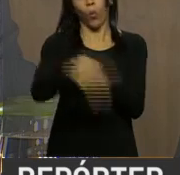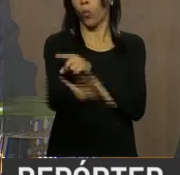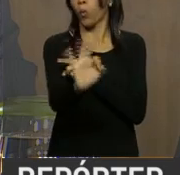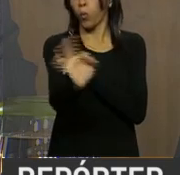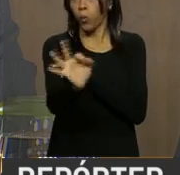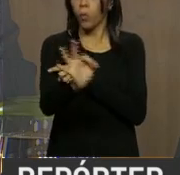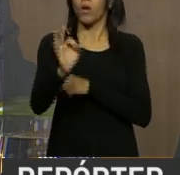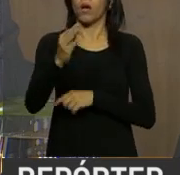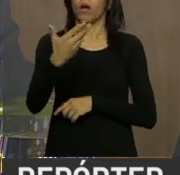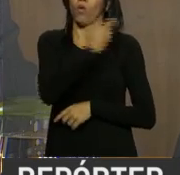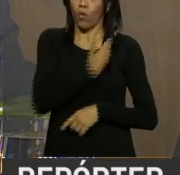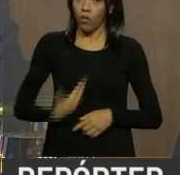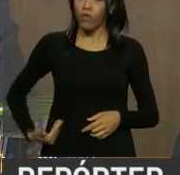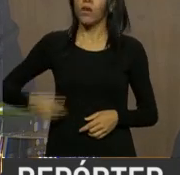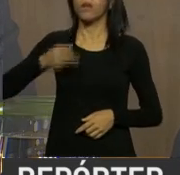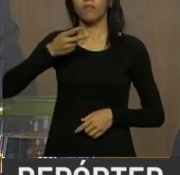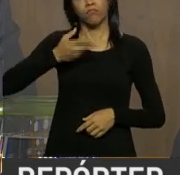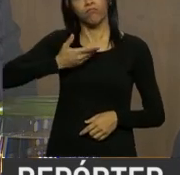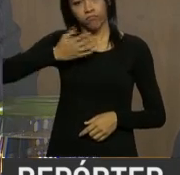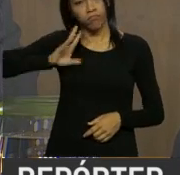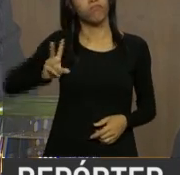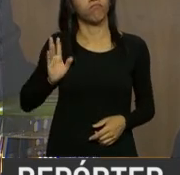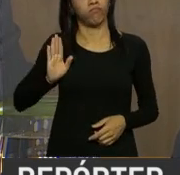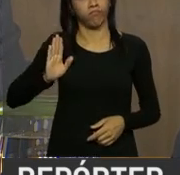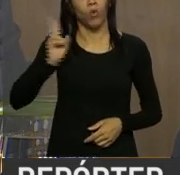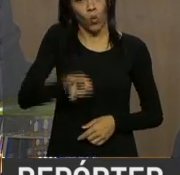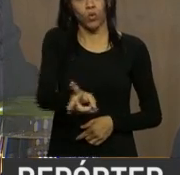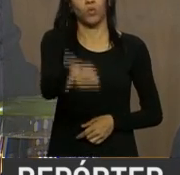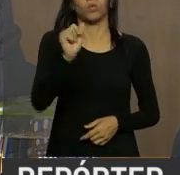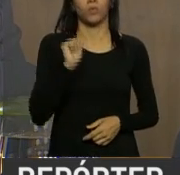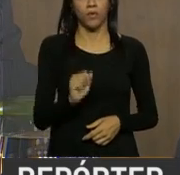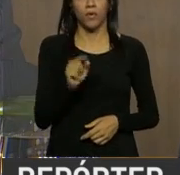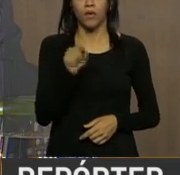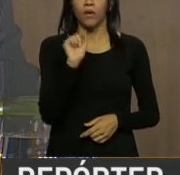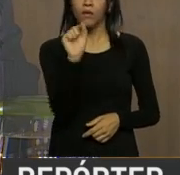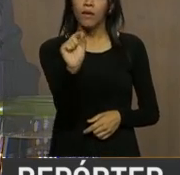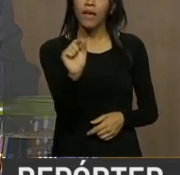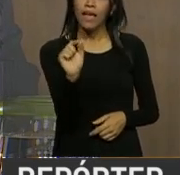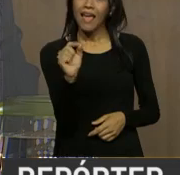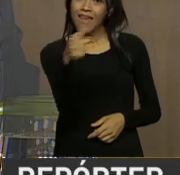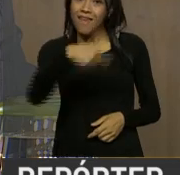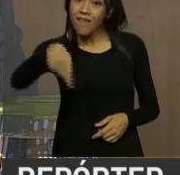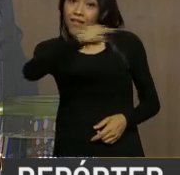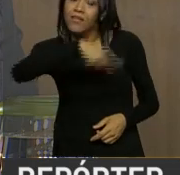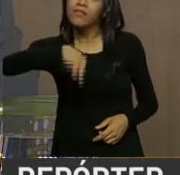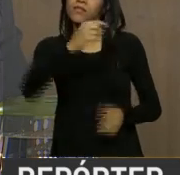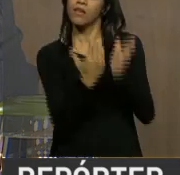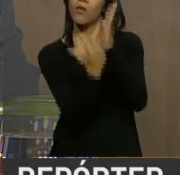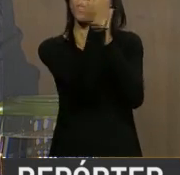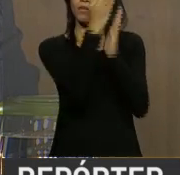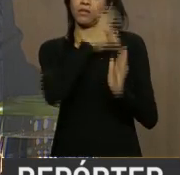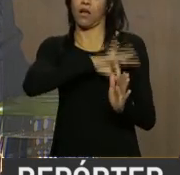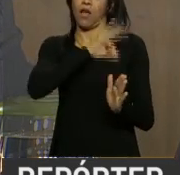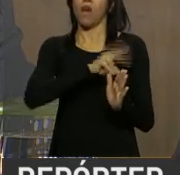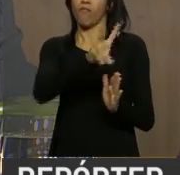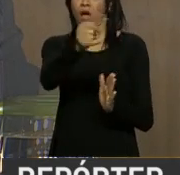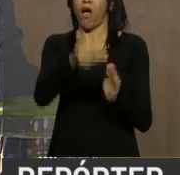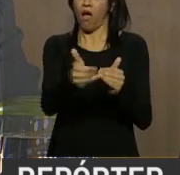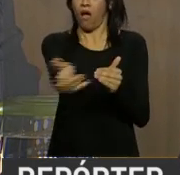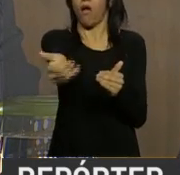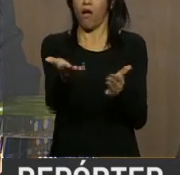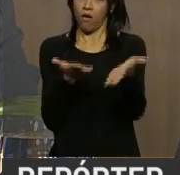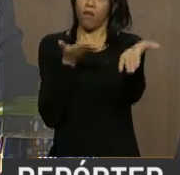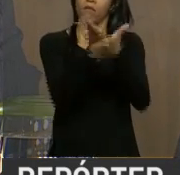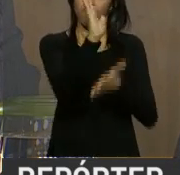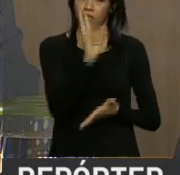do governo será confirmada. Esses reajustes serão aprovados